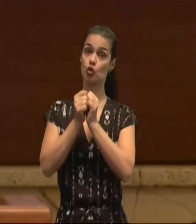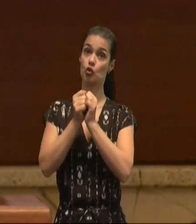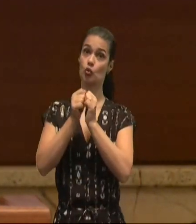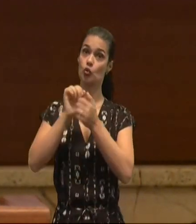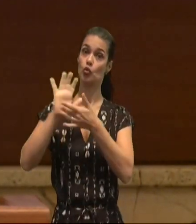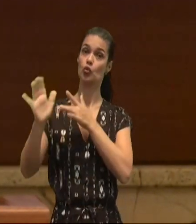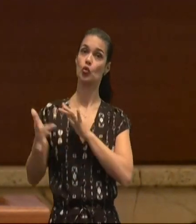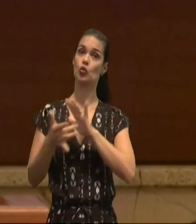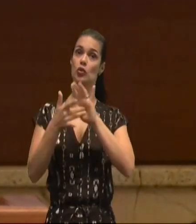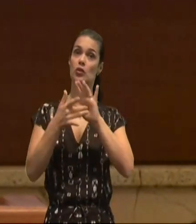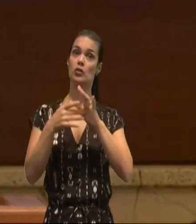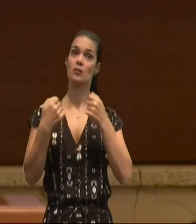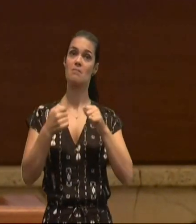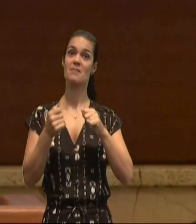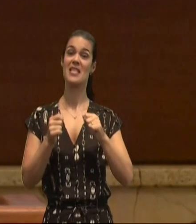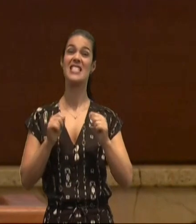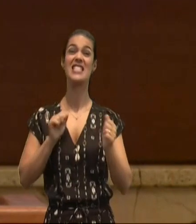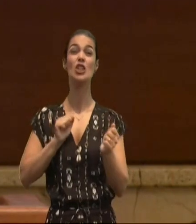permanecer nesta rocha